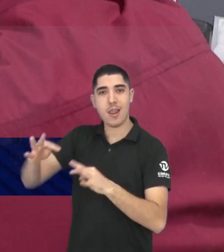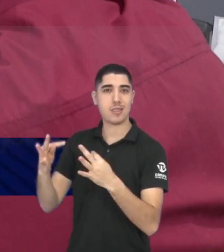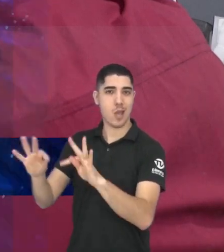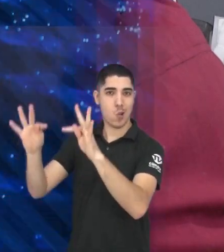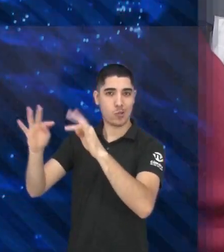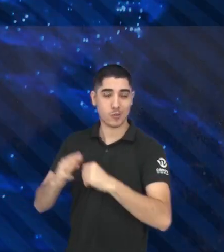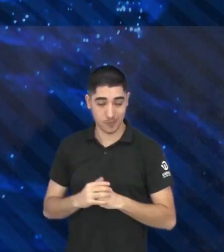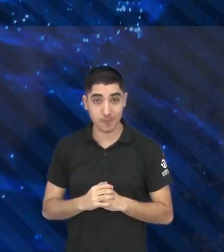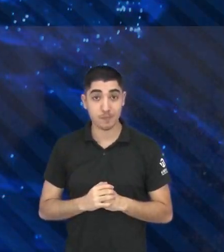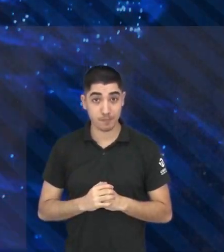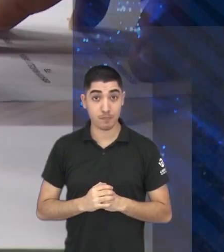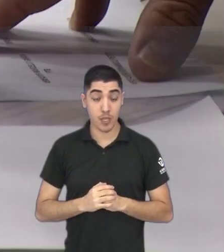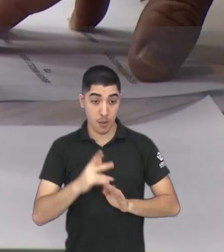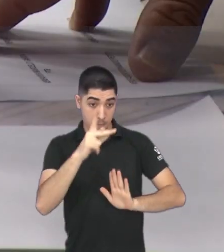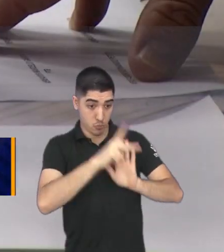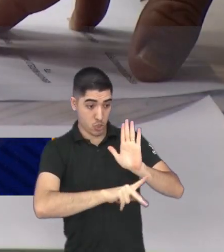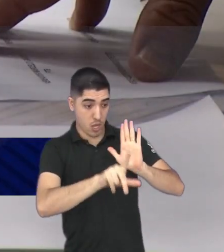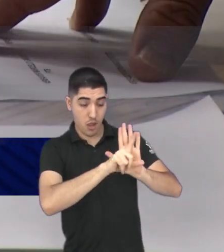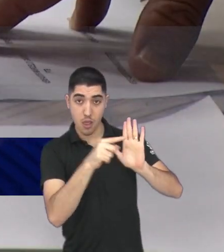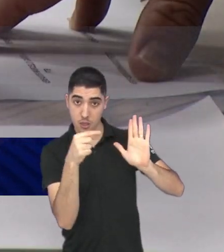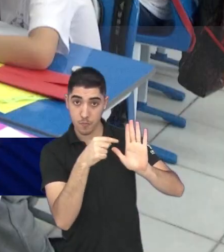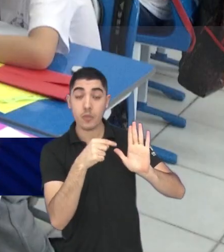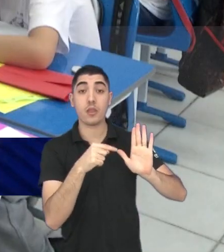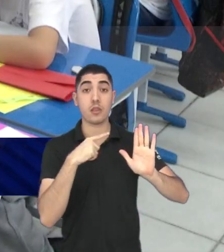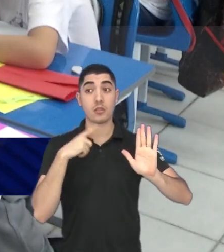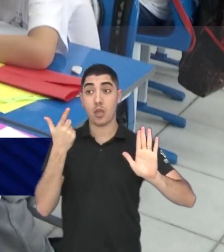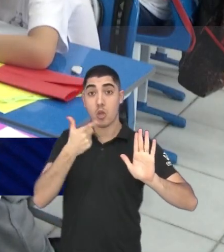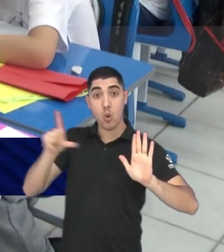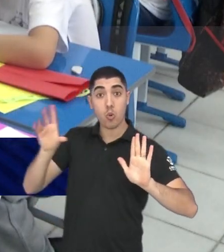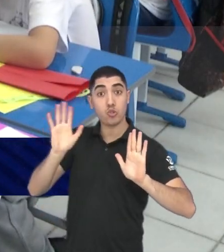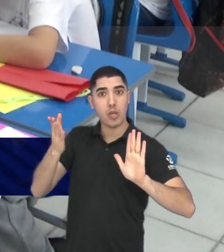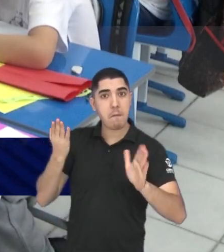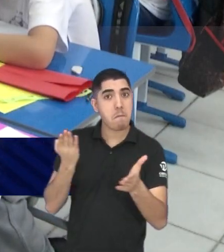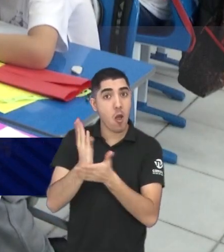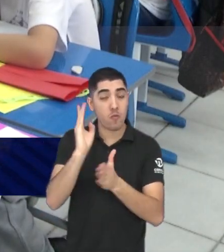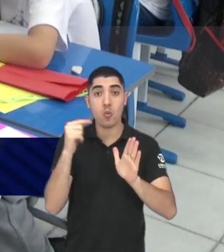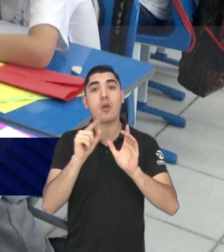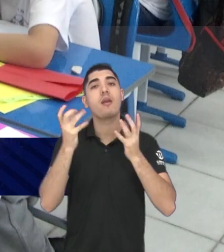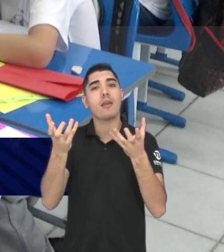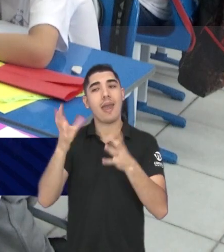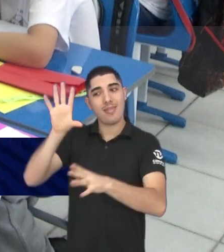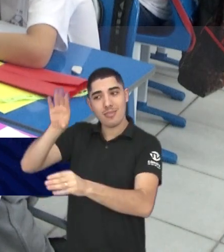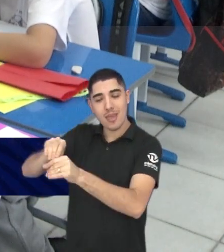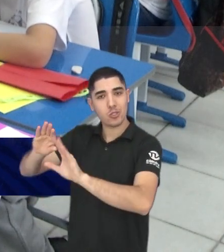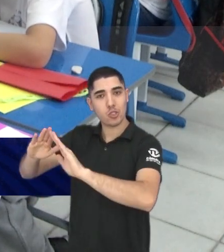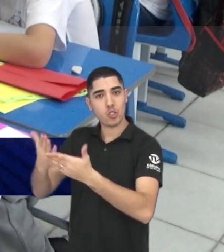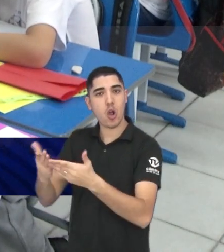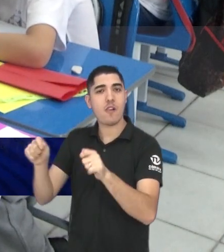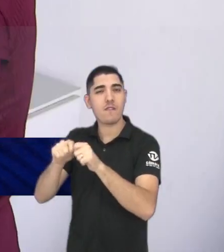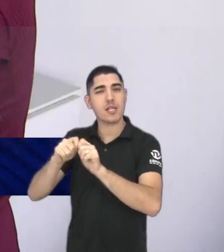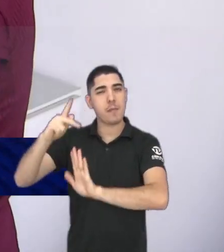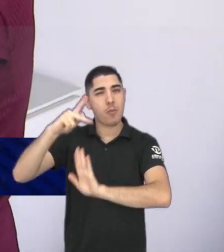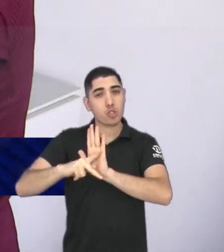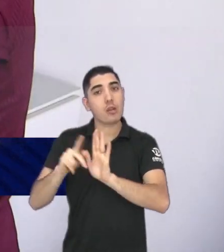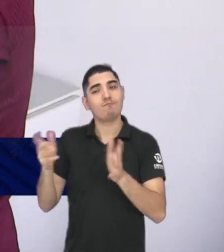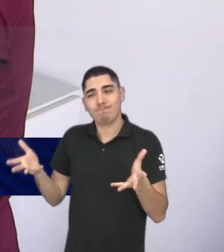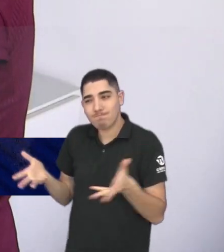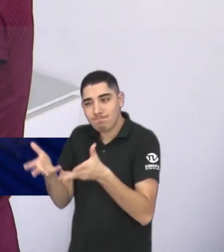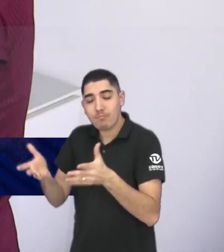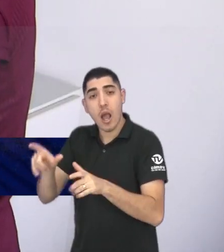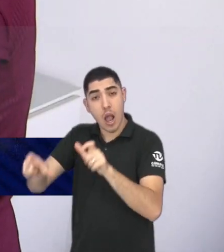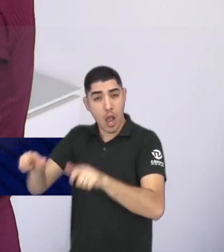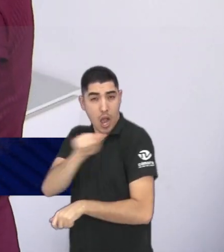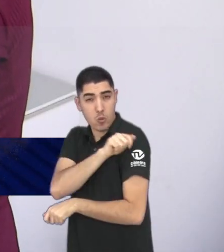mais atrativo. Ainda falando de projetos de lei, outra matéria aprovada quer criar um programa nas escolas para